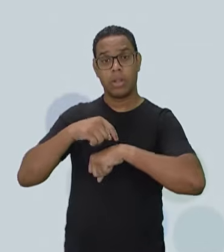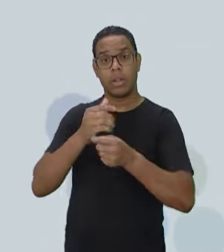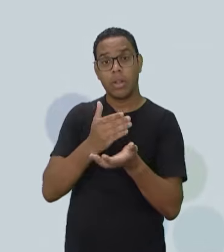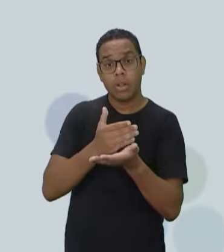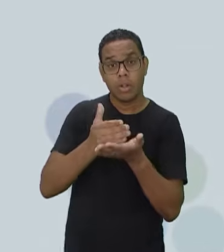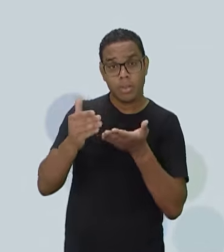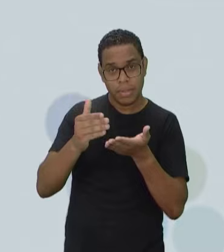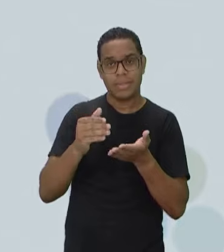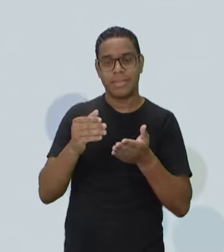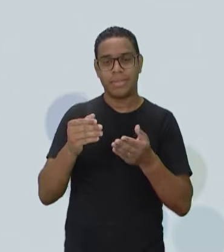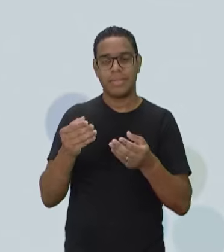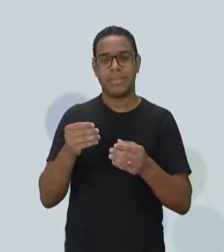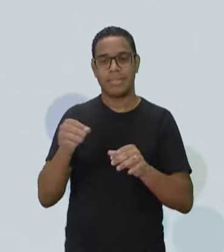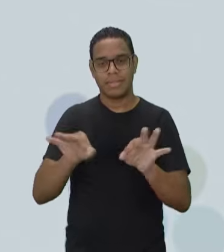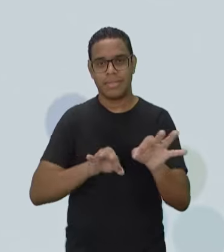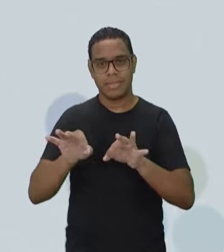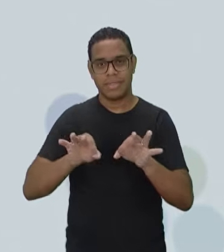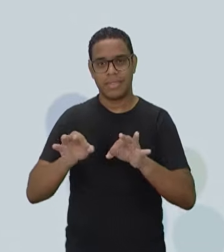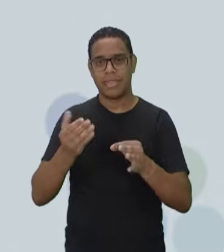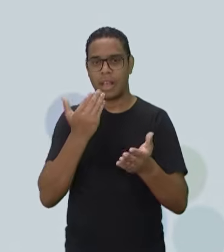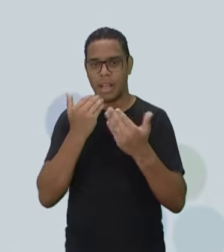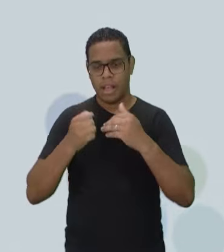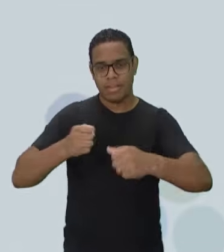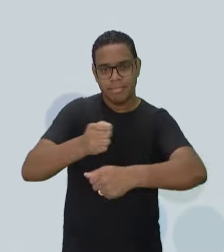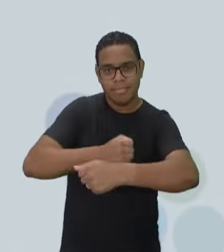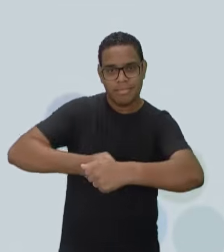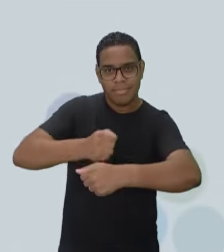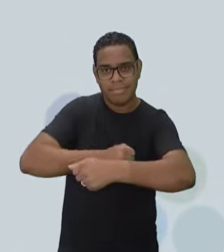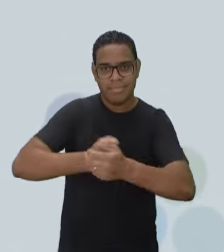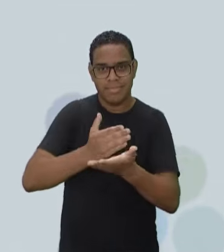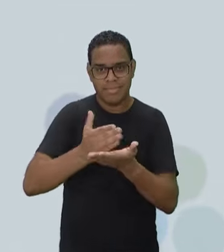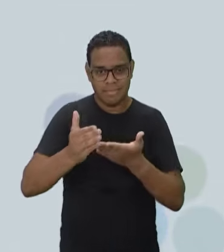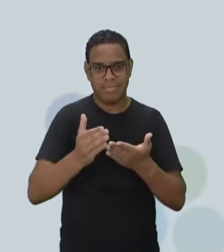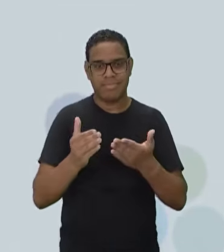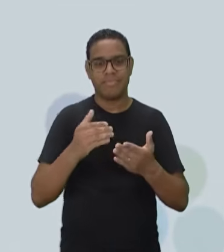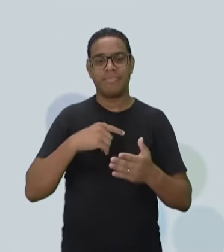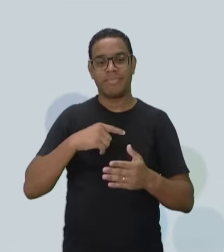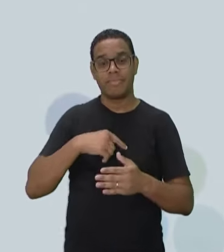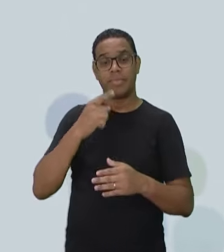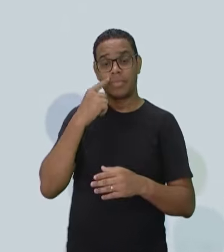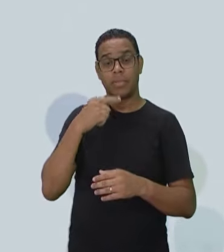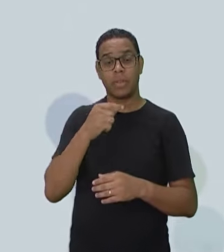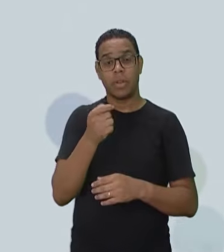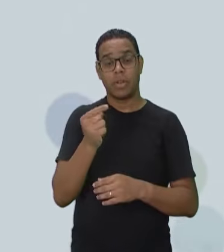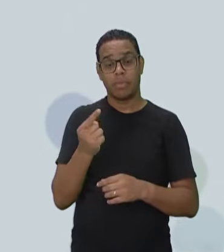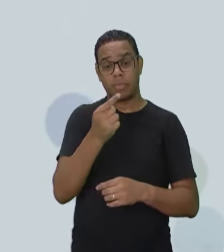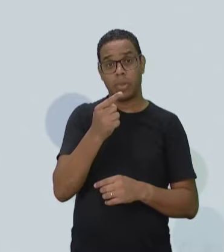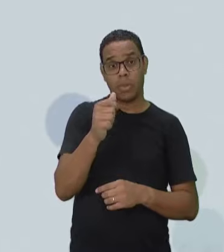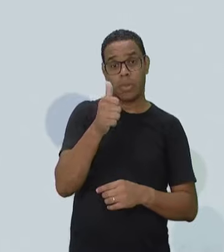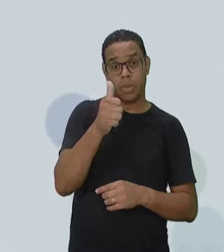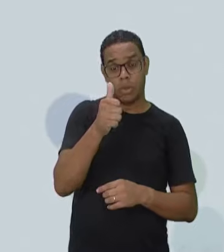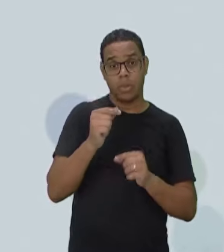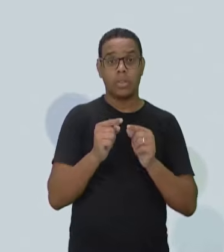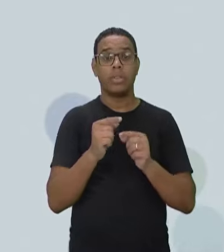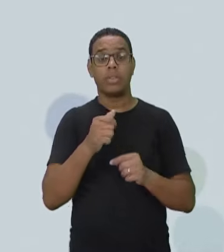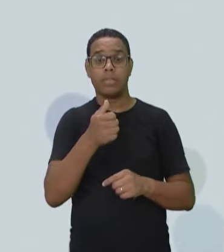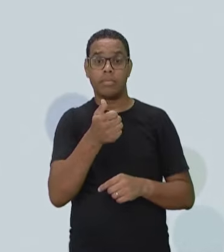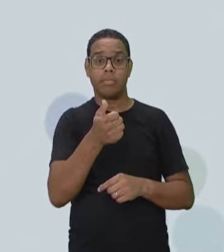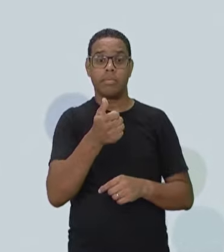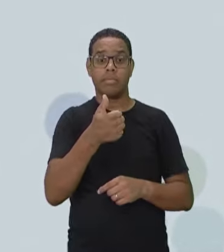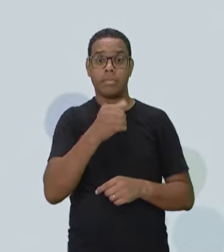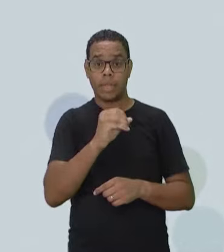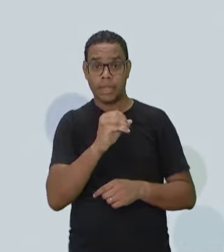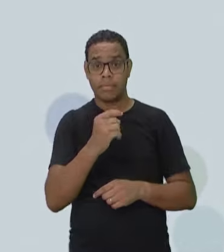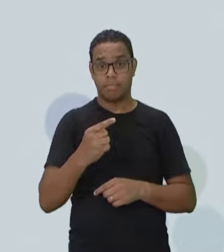Sérgio começou a preparar o seu almoço. Ponteiro pequeno apontando para o 11, ponteiro grande apontando